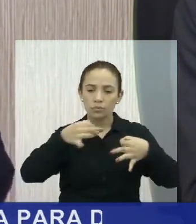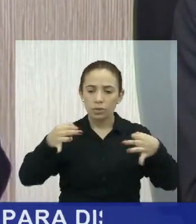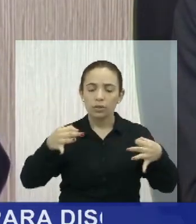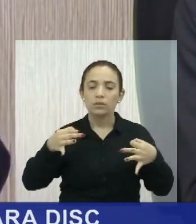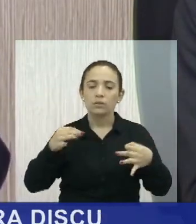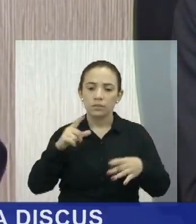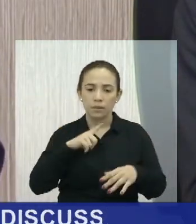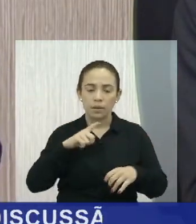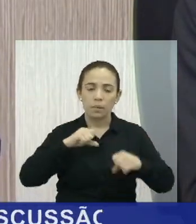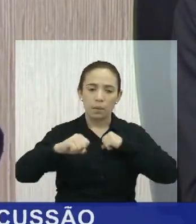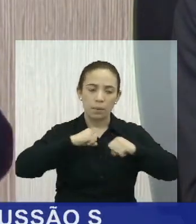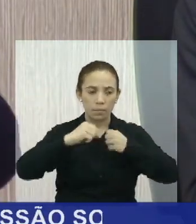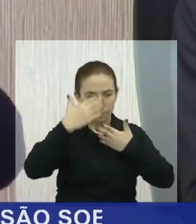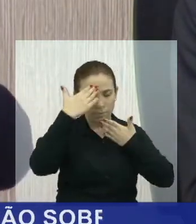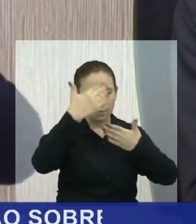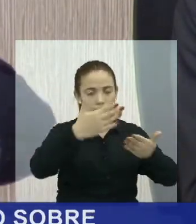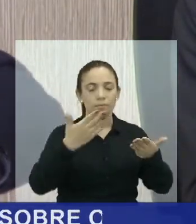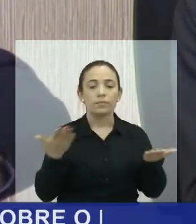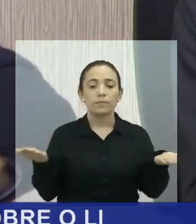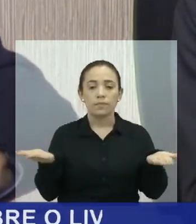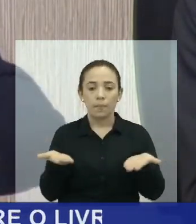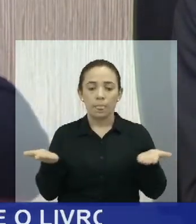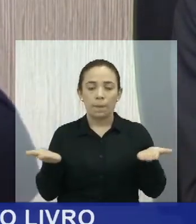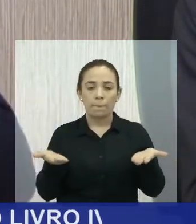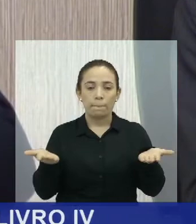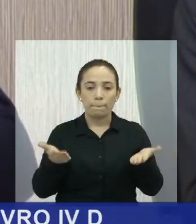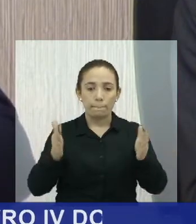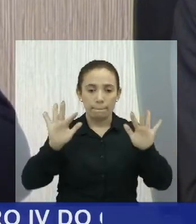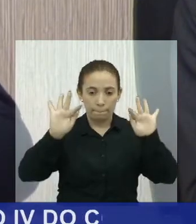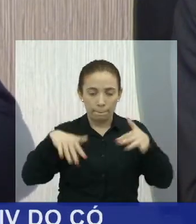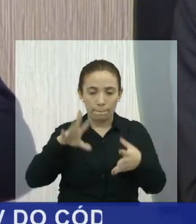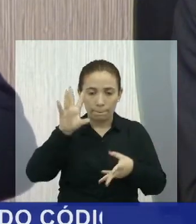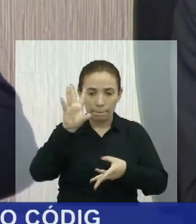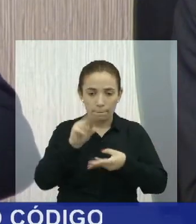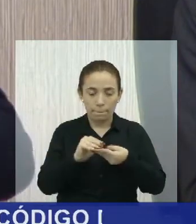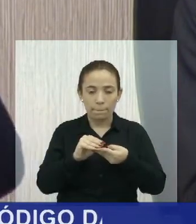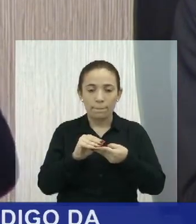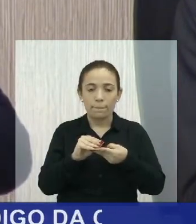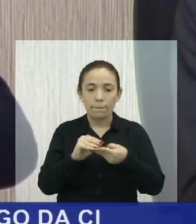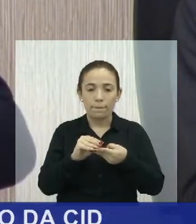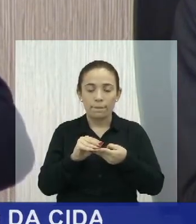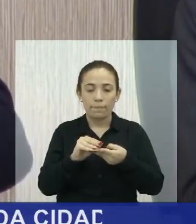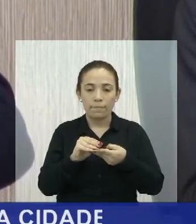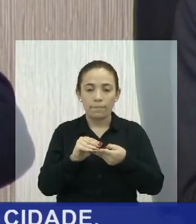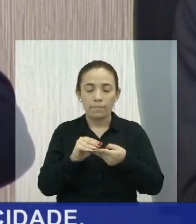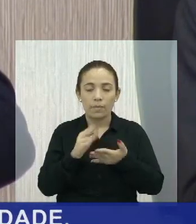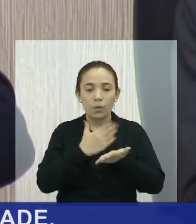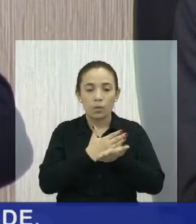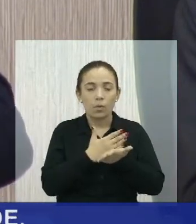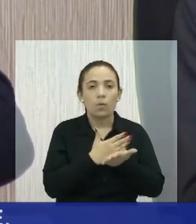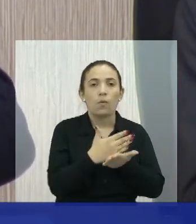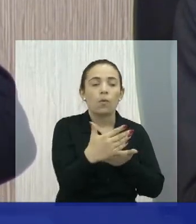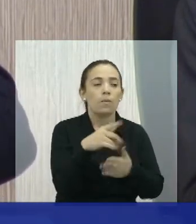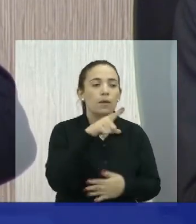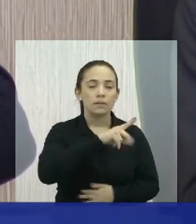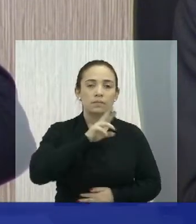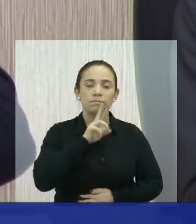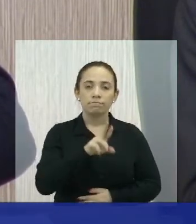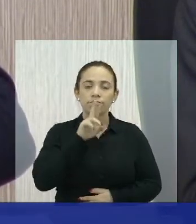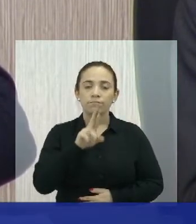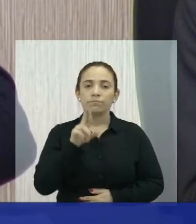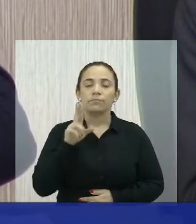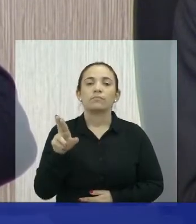essa pauta específica. Muito obrigado. Eu quero aqui, para a gente encerrar esse bloquinho de 5 e passar aqui para os convidados fazerem